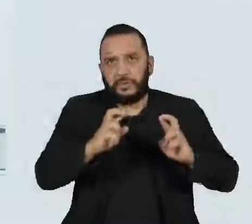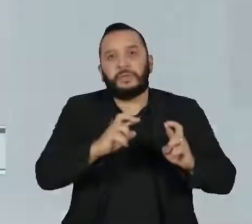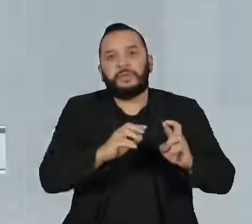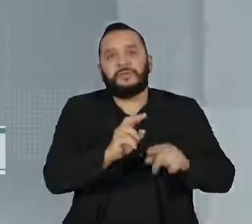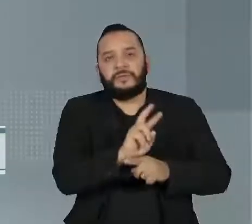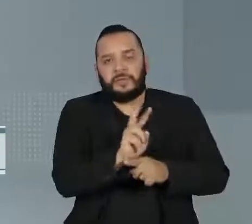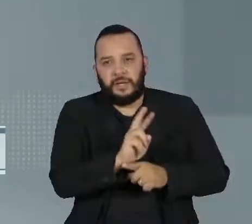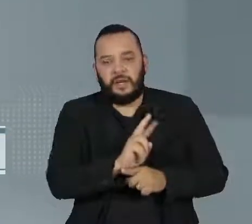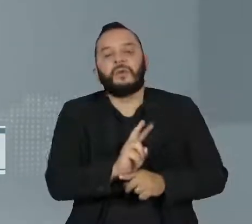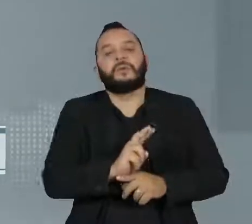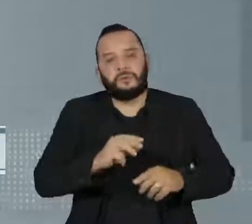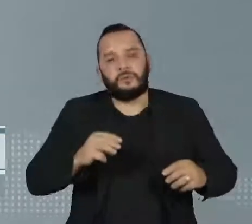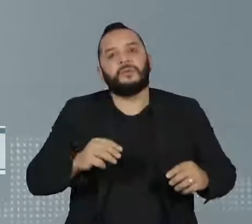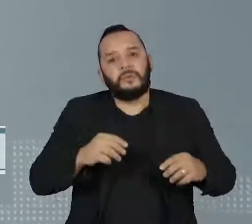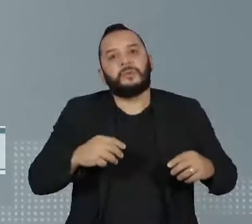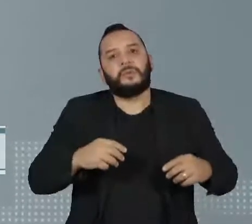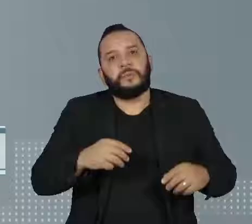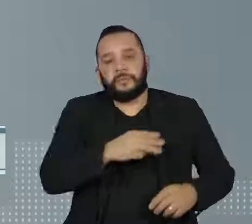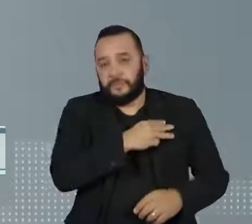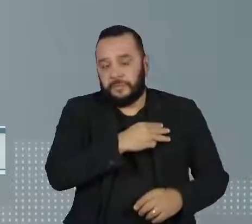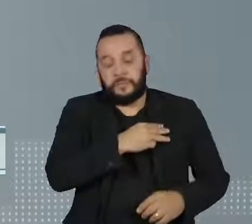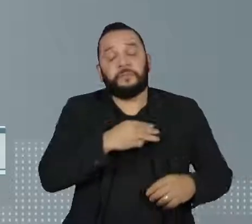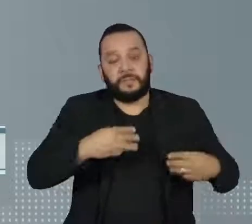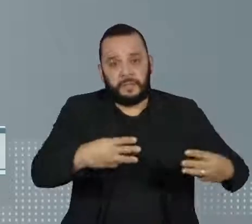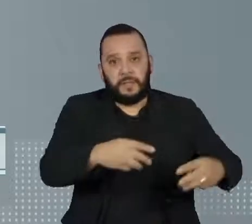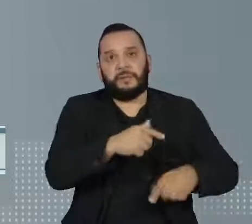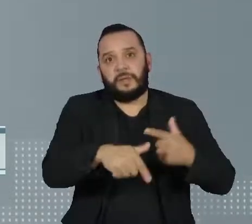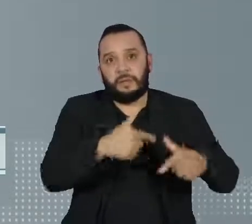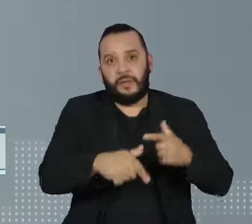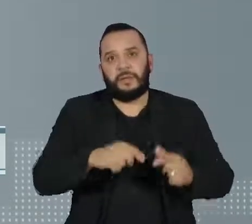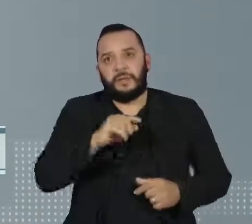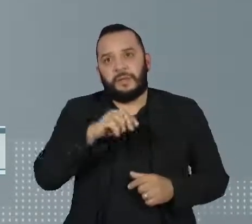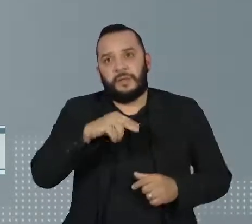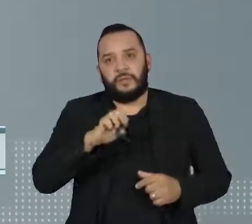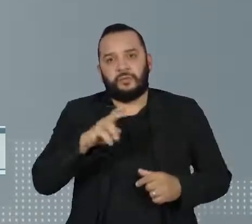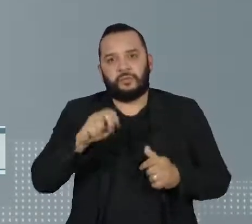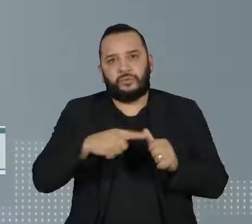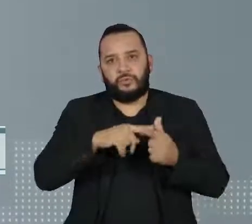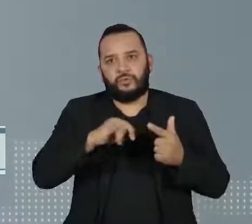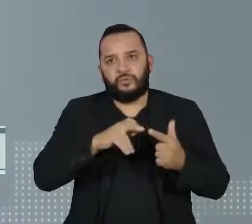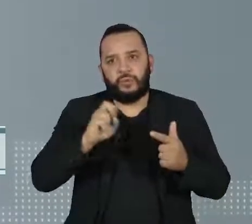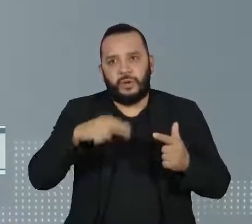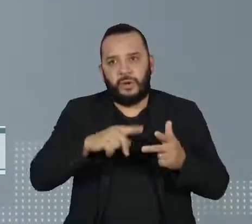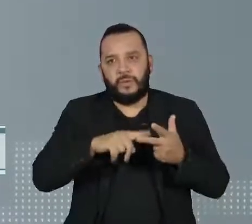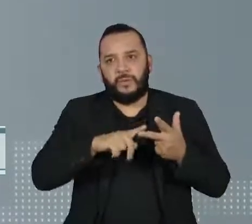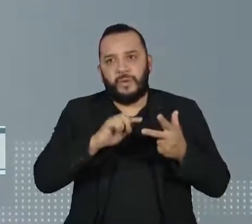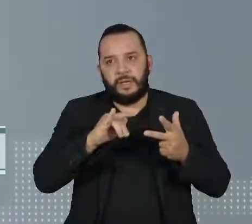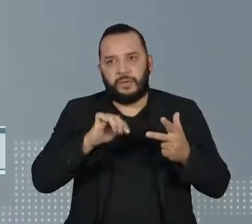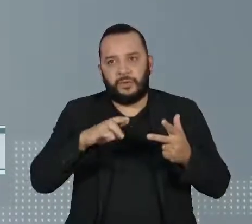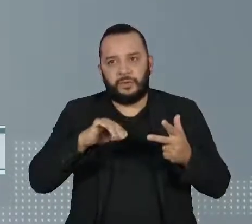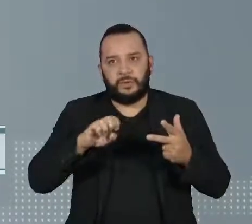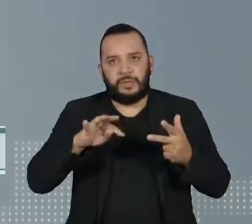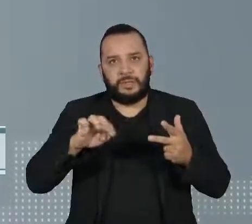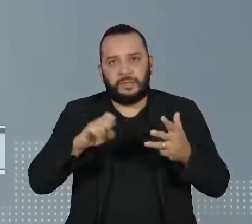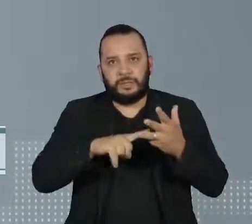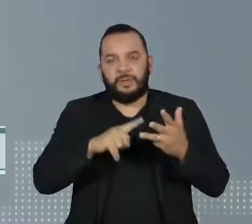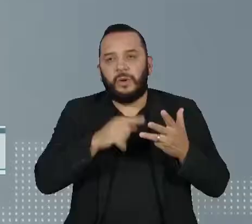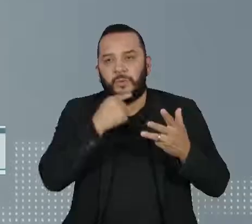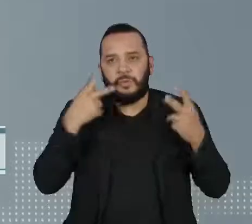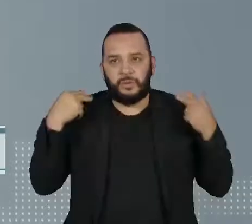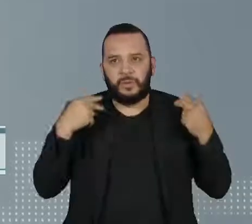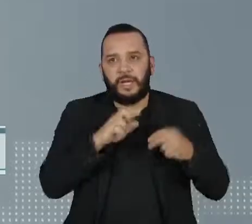Trabalho Nelson José da Silva João Batista Soares Lage era apóstones de Almeida Gonçalves além do motorista